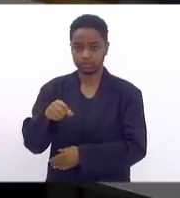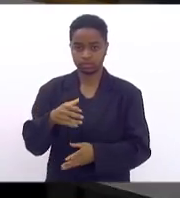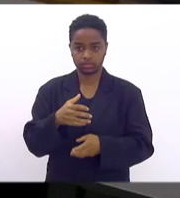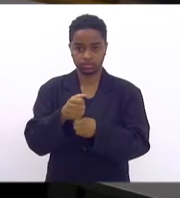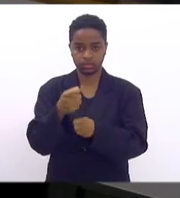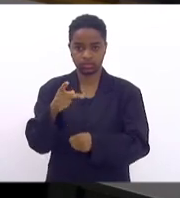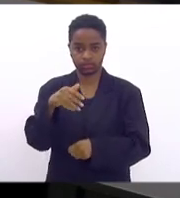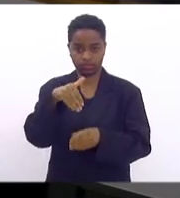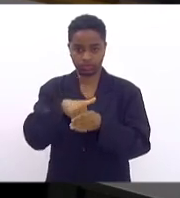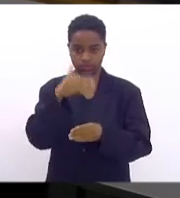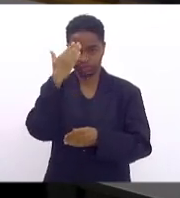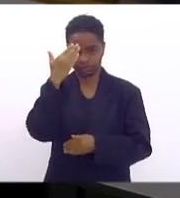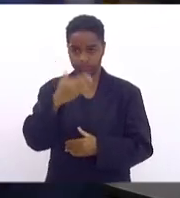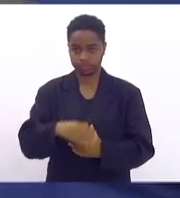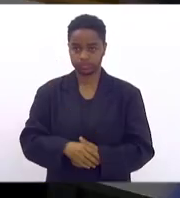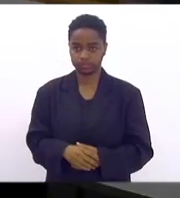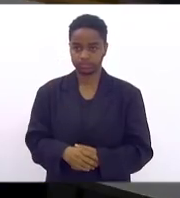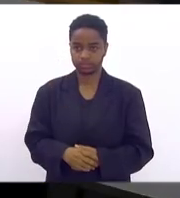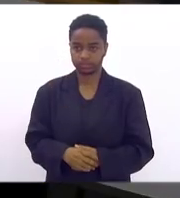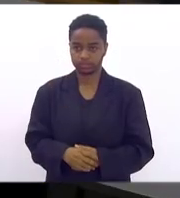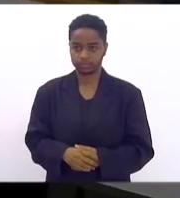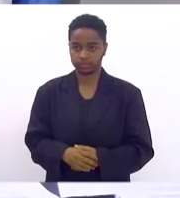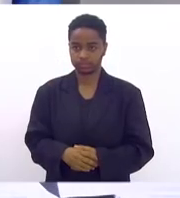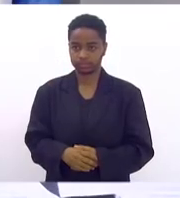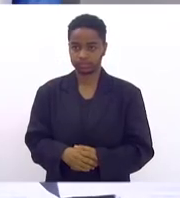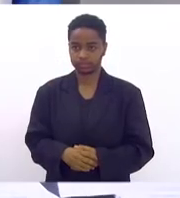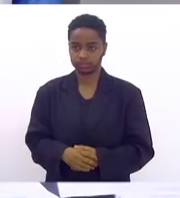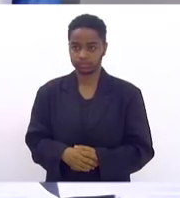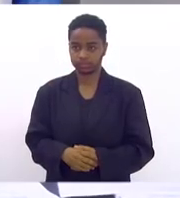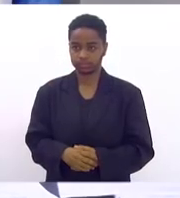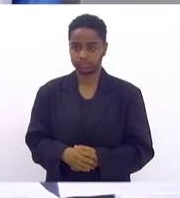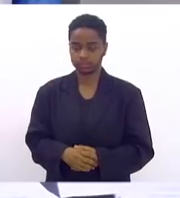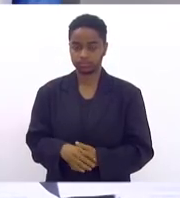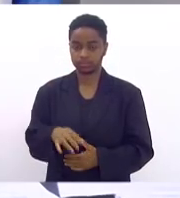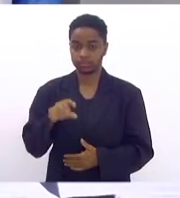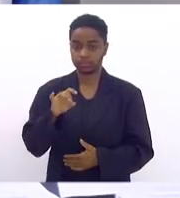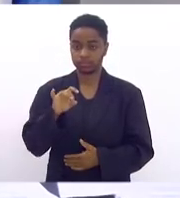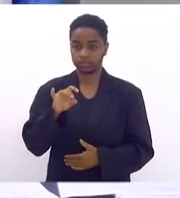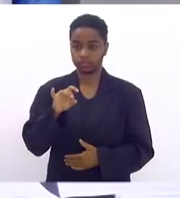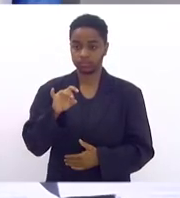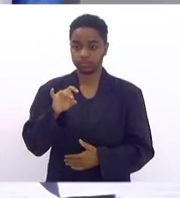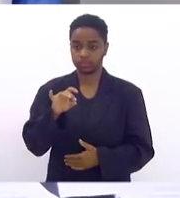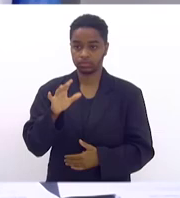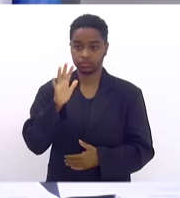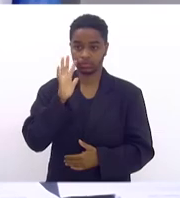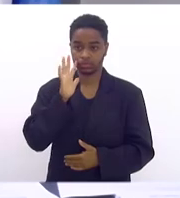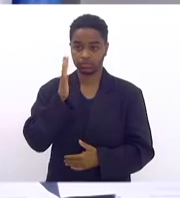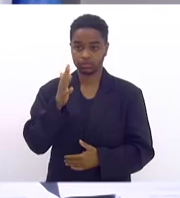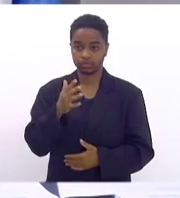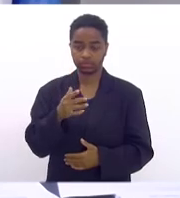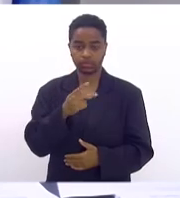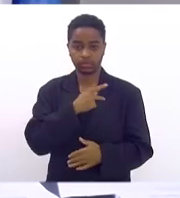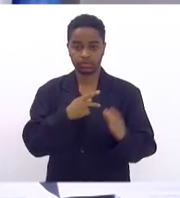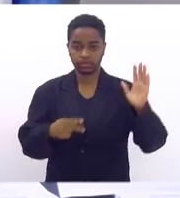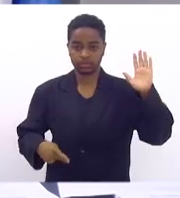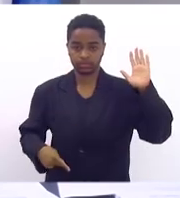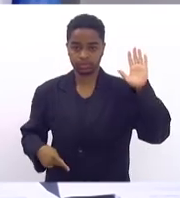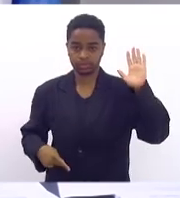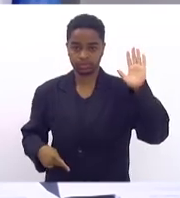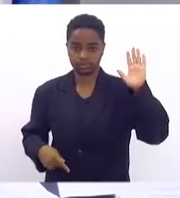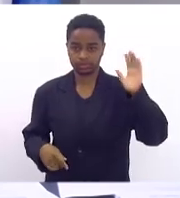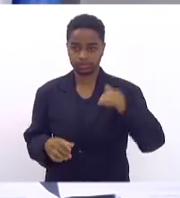senhor Júlio. Muito obrigado. Só o encaminhamento. Tanto é que não... Presidenta. Pois